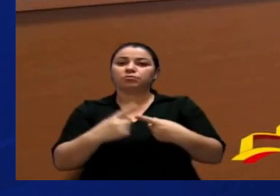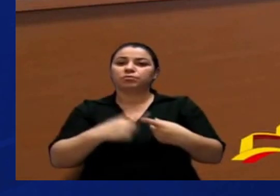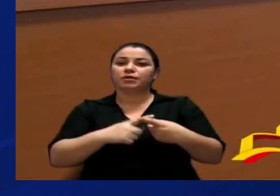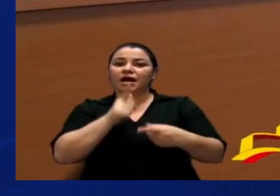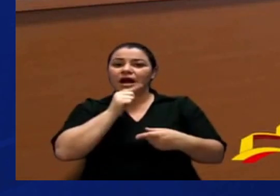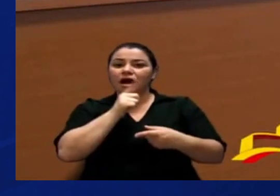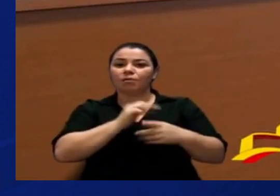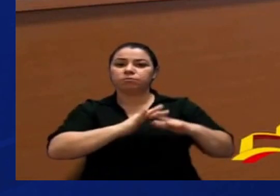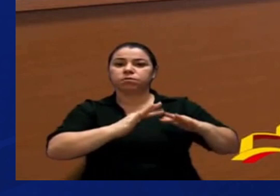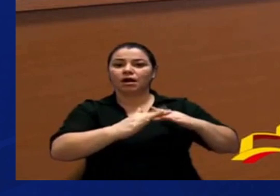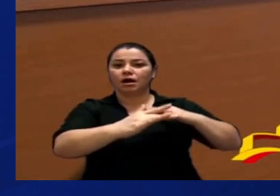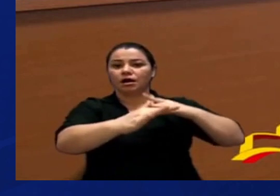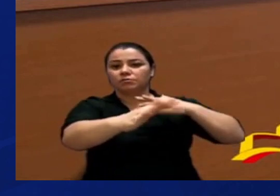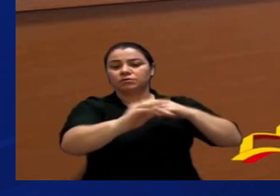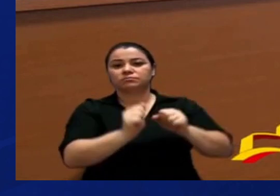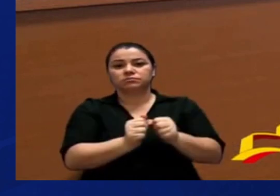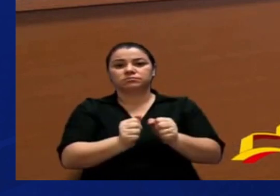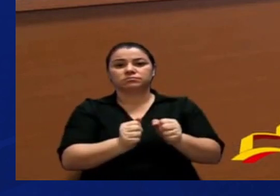Rio Sorocaba está sendo